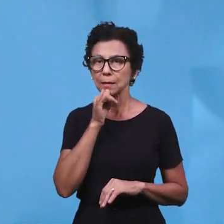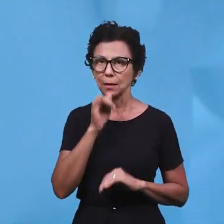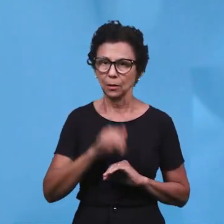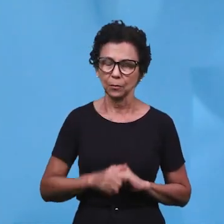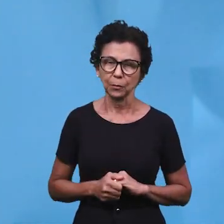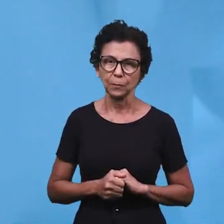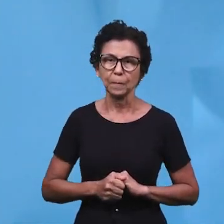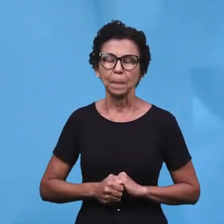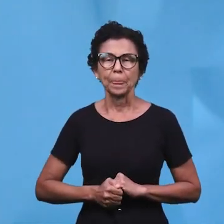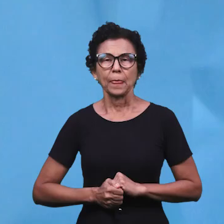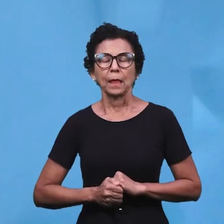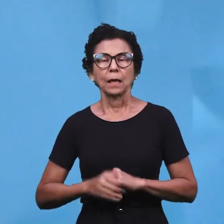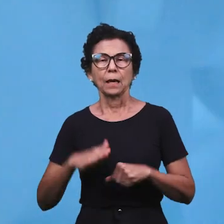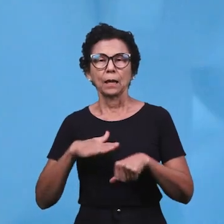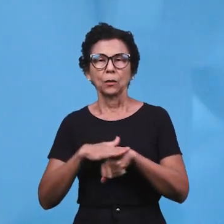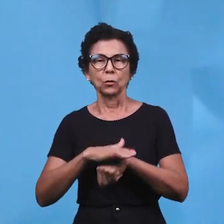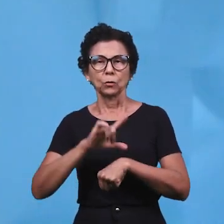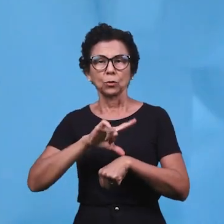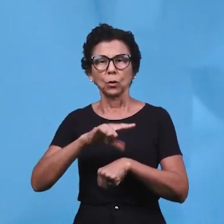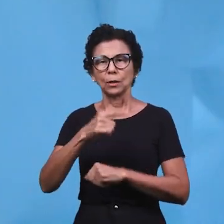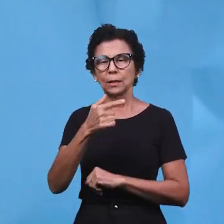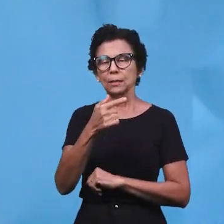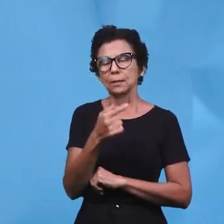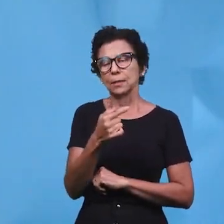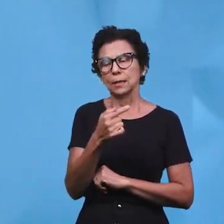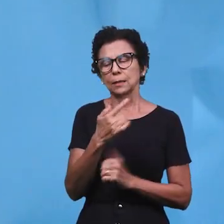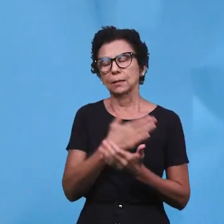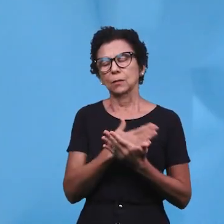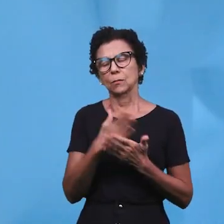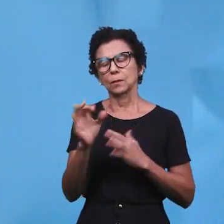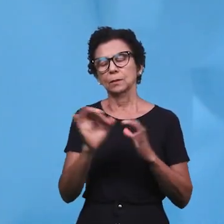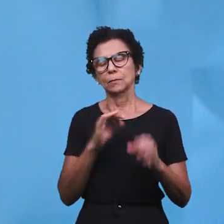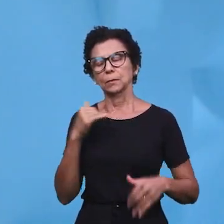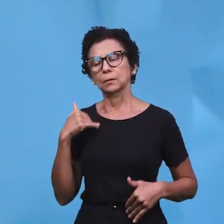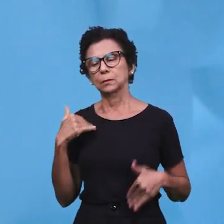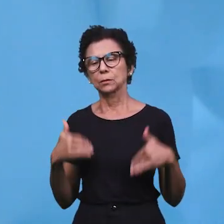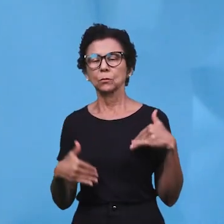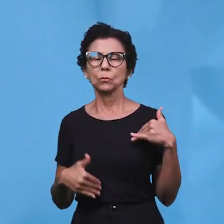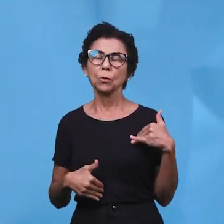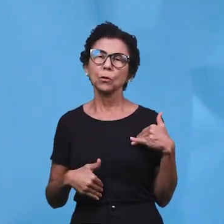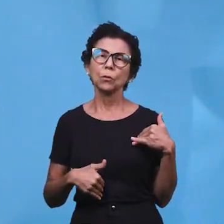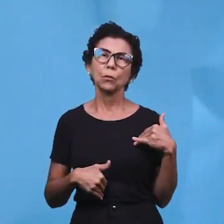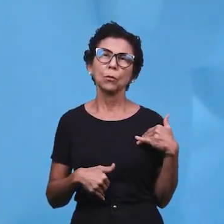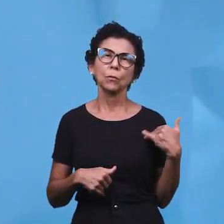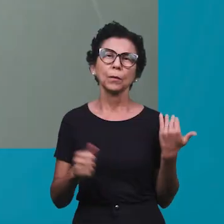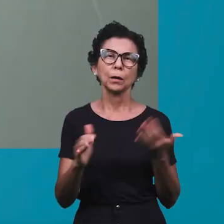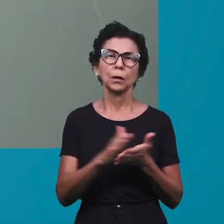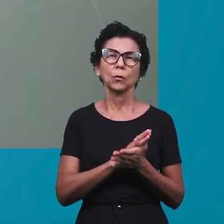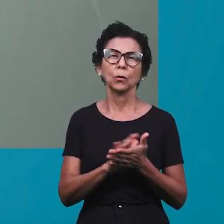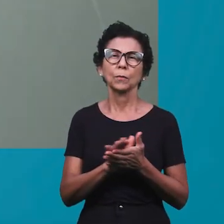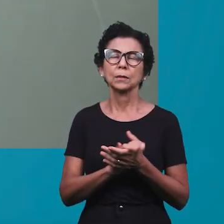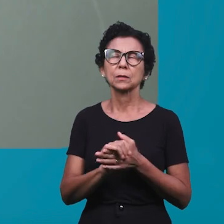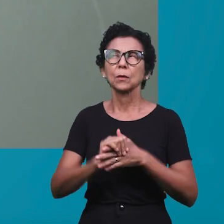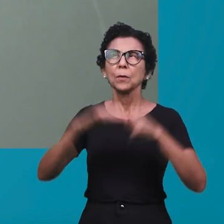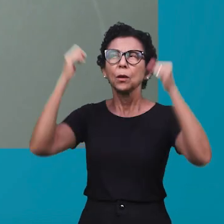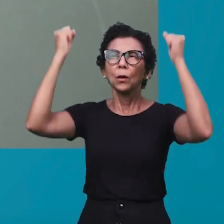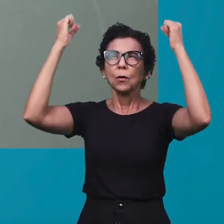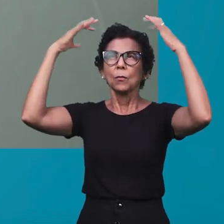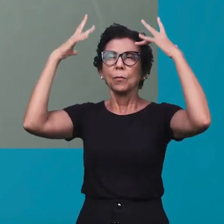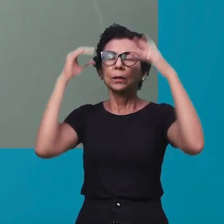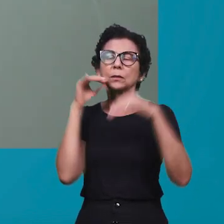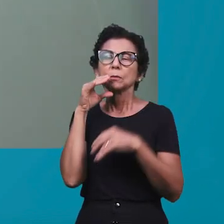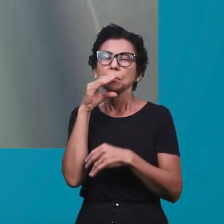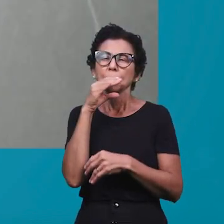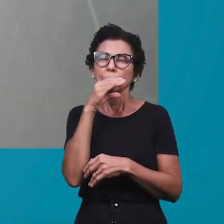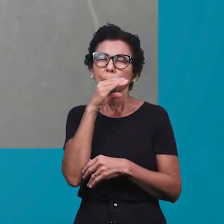né? A partir das 19 horas da noite, você já começa a preparar seu corpo. Algumas pessoas tomam um banho mais morno,